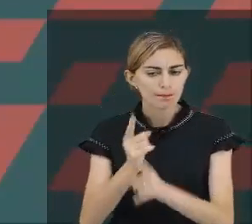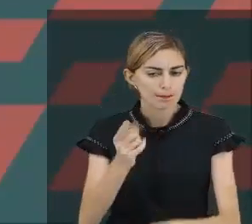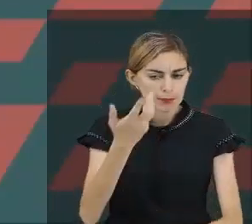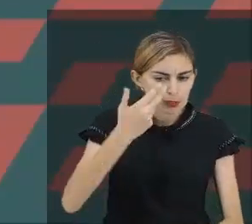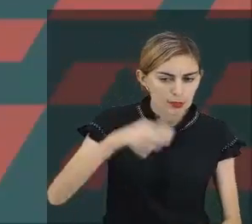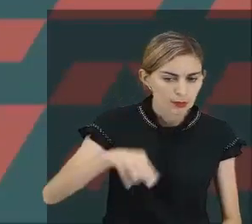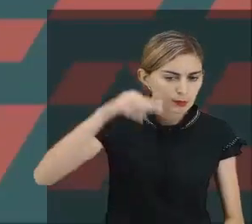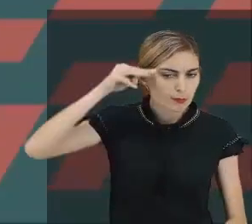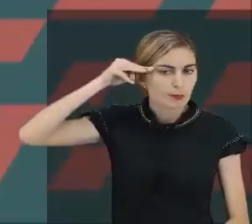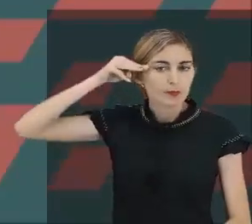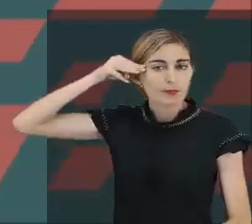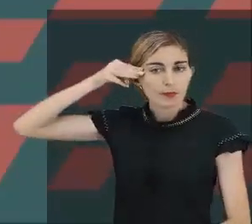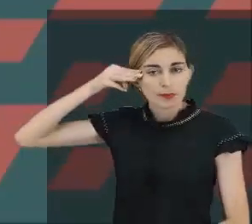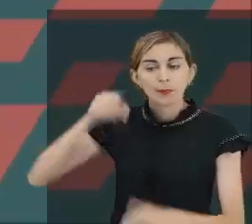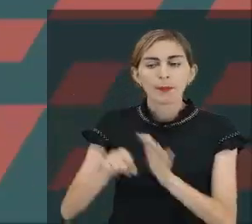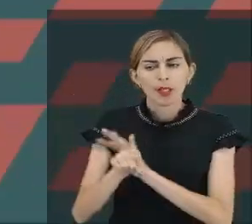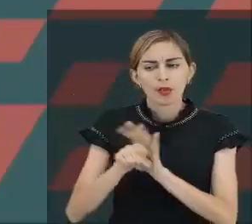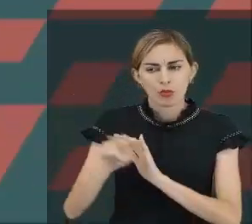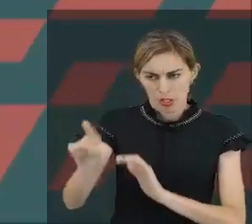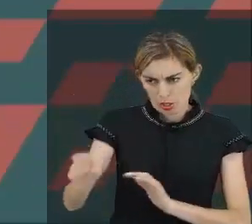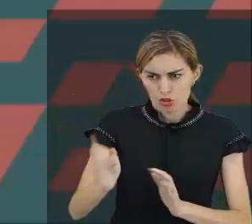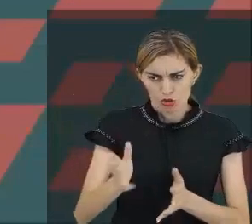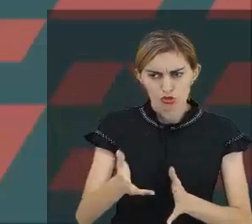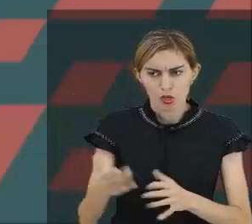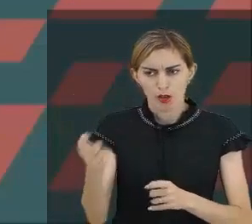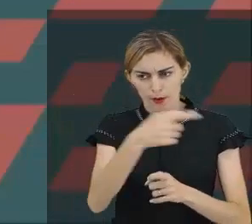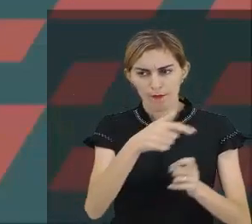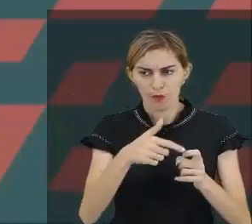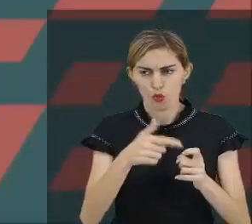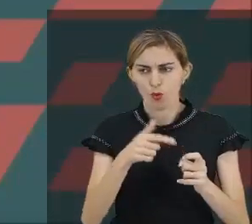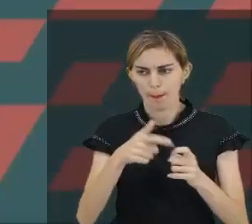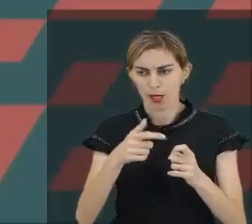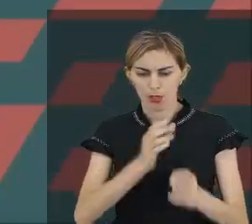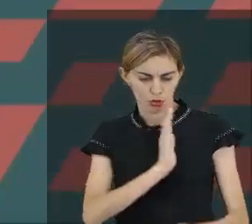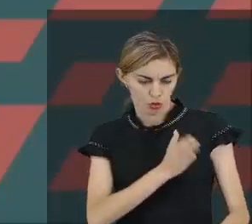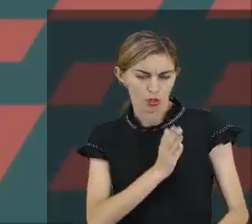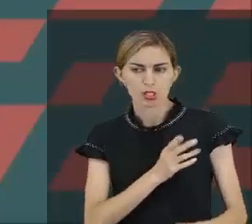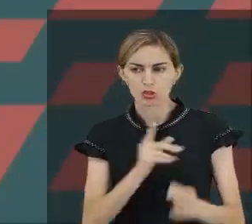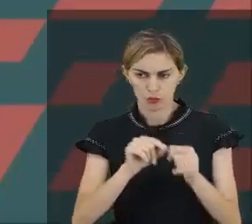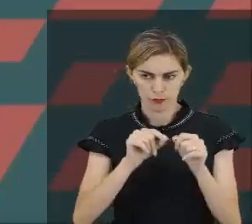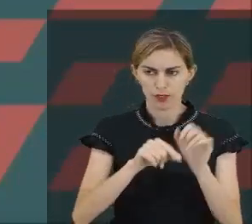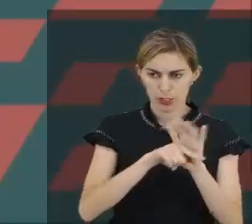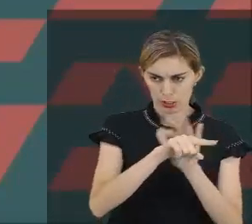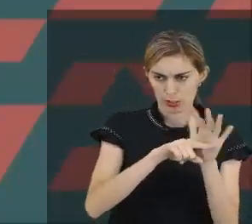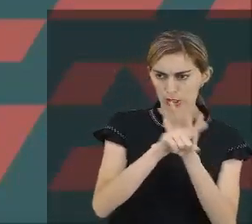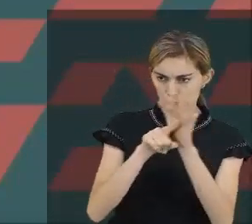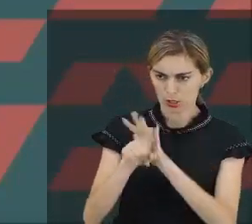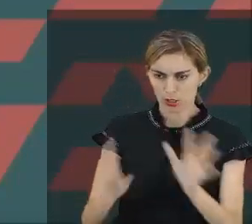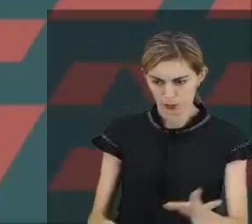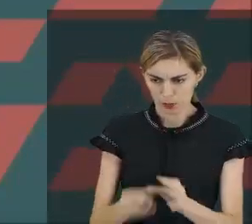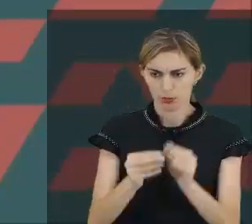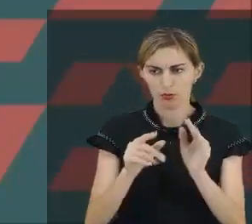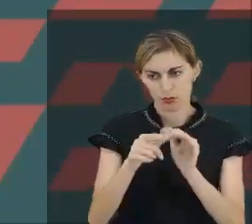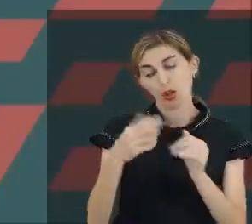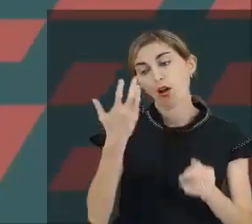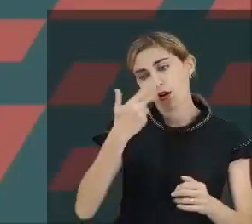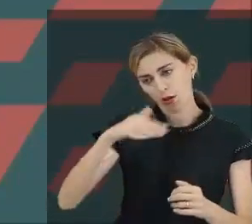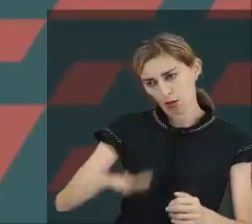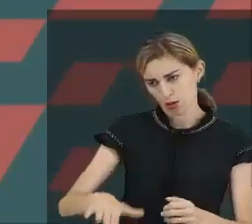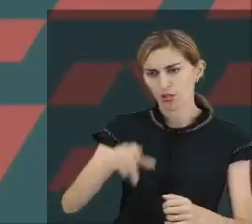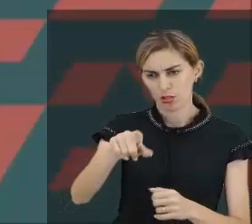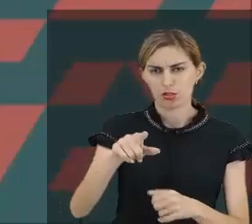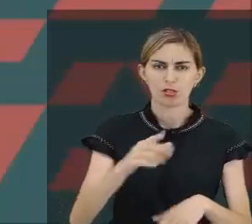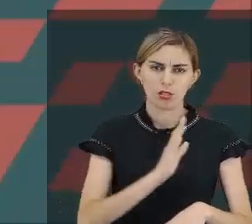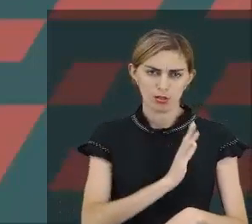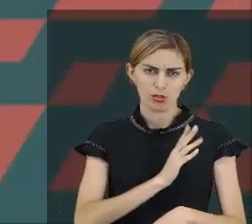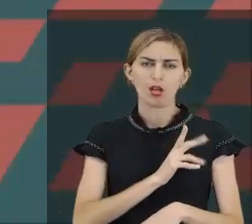atende uma criança com síndrome de Down, perguntar se a criança já passou pelo cardiologista, ela já fez os exames complementares, porque